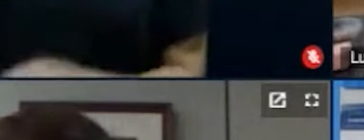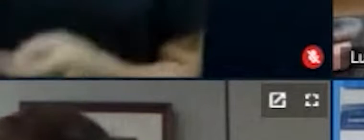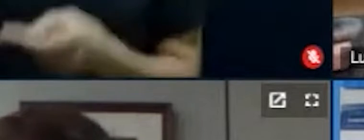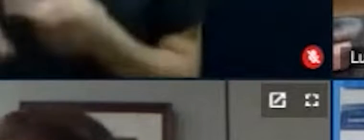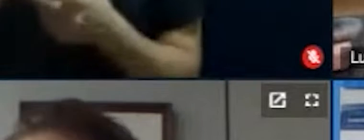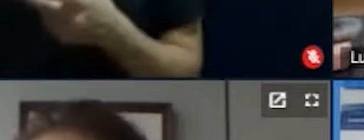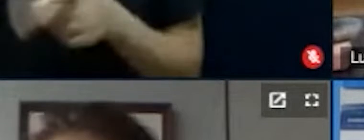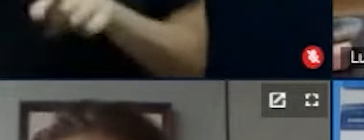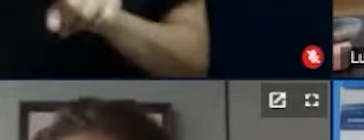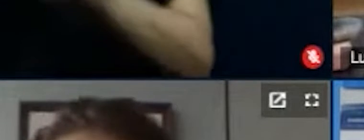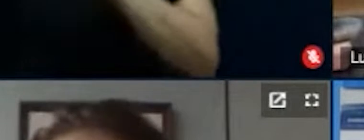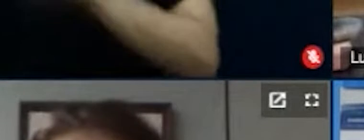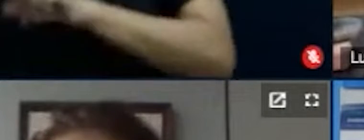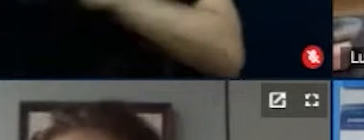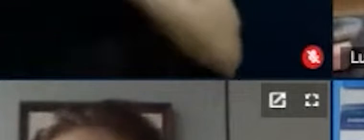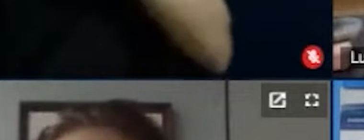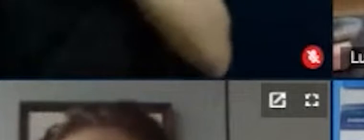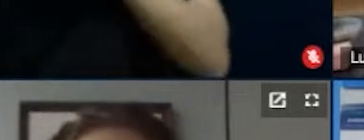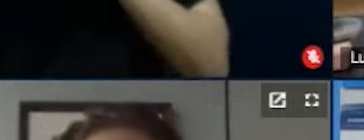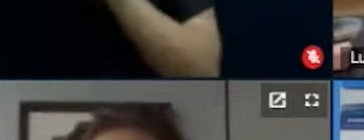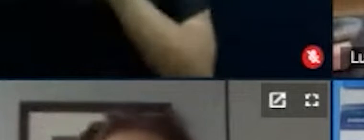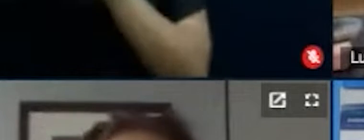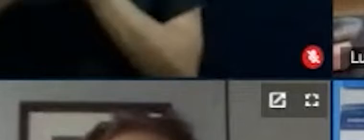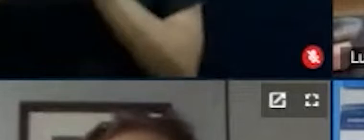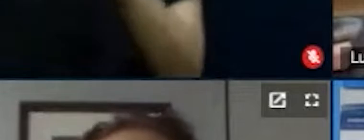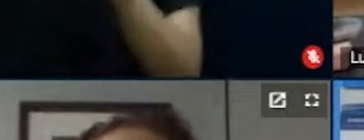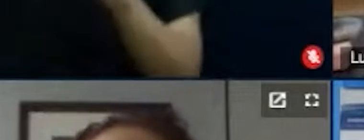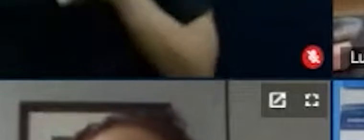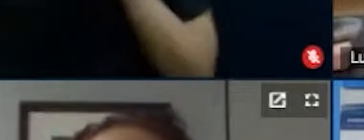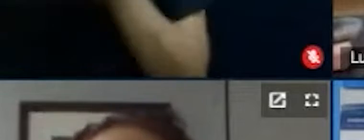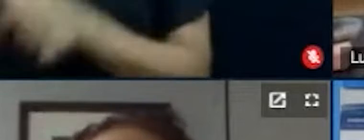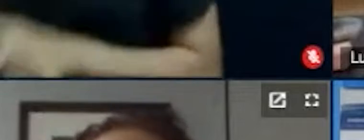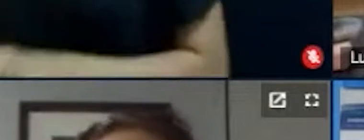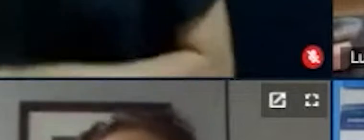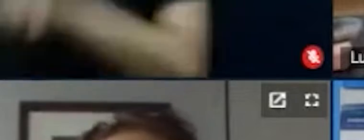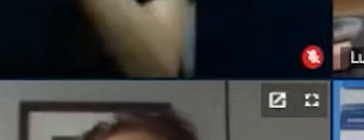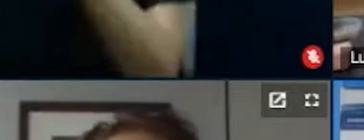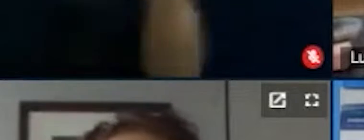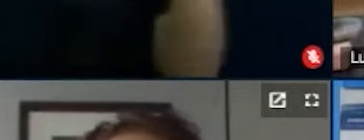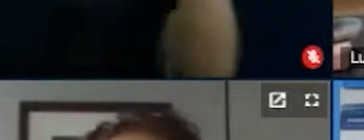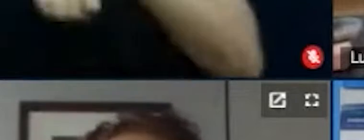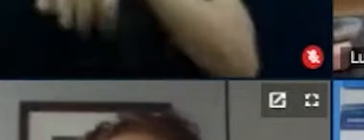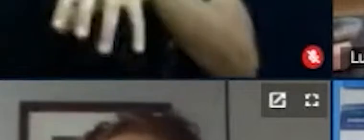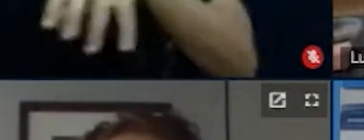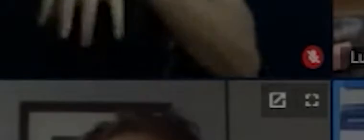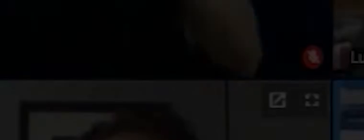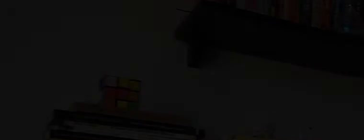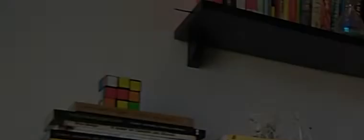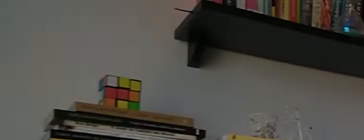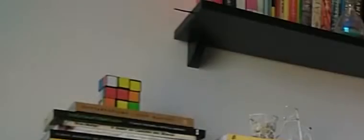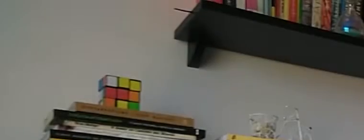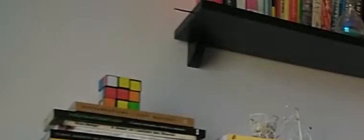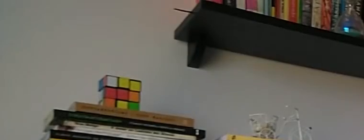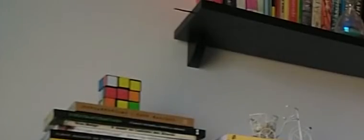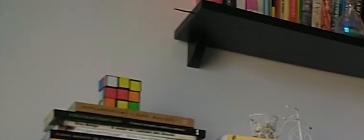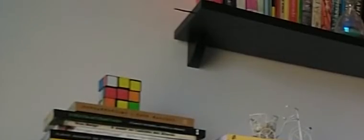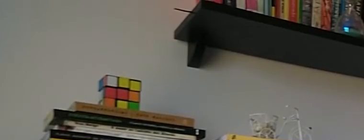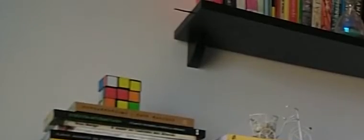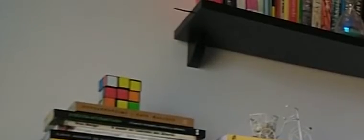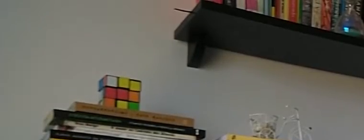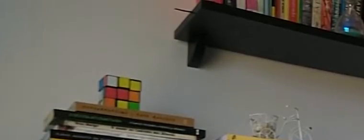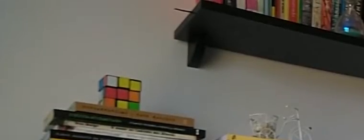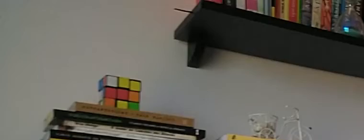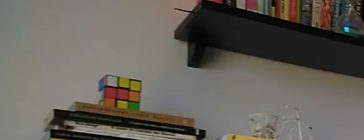igualitária, uma sociedade mais democrática, onde todas nós possamos ocupar os espaços sem ter medo. Na